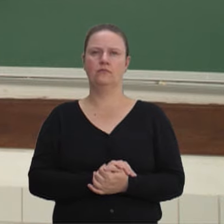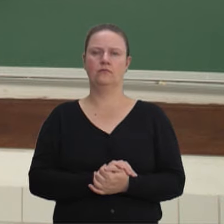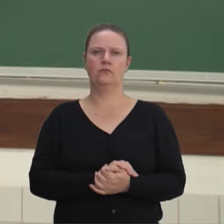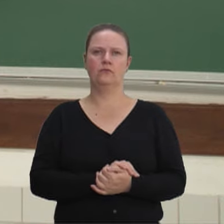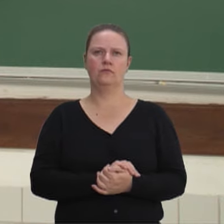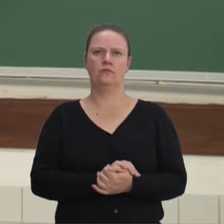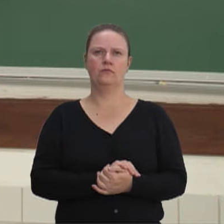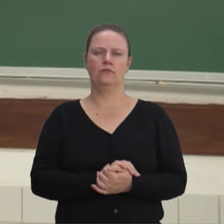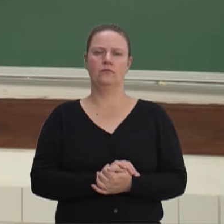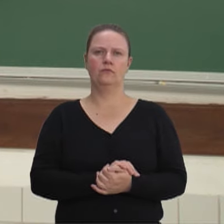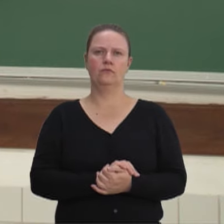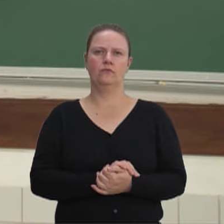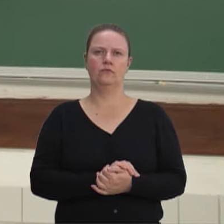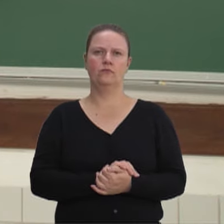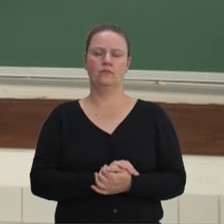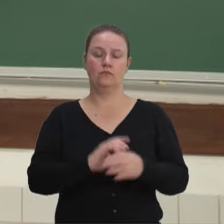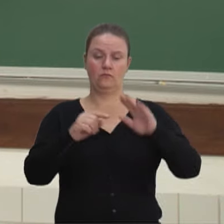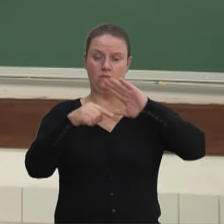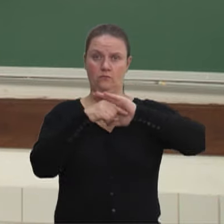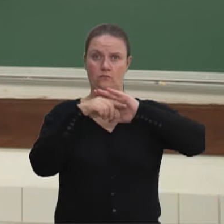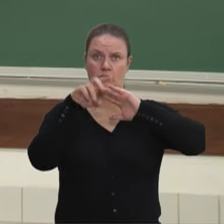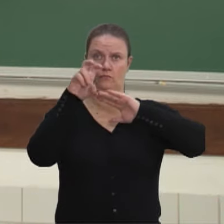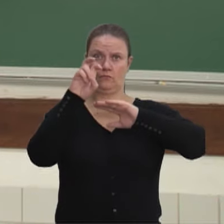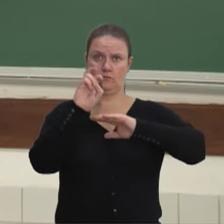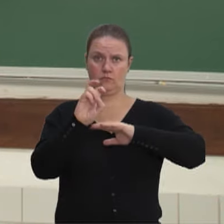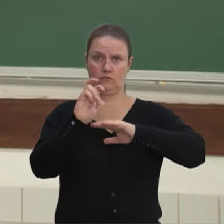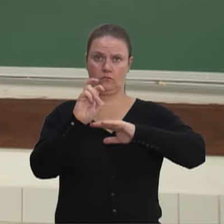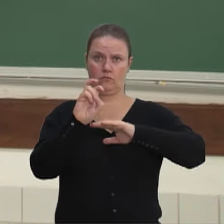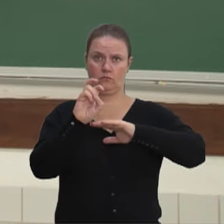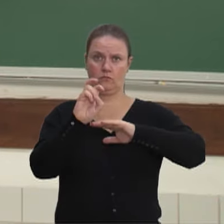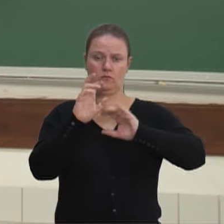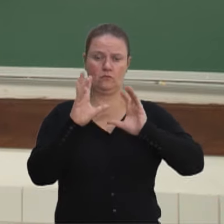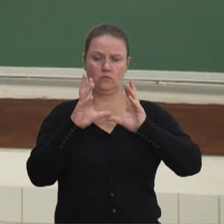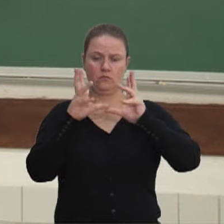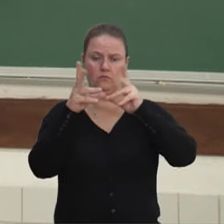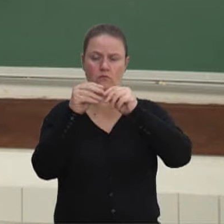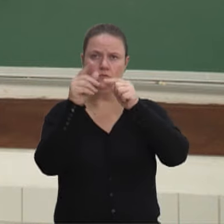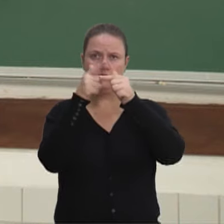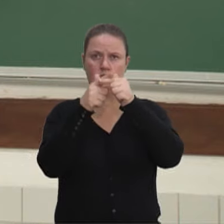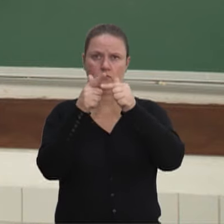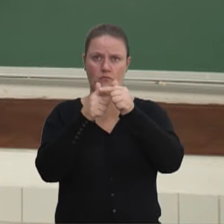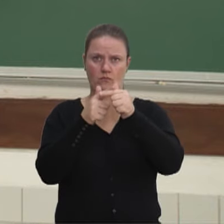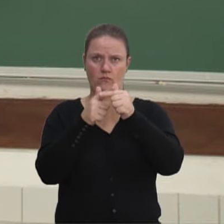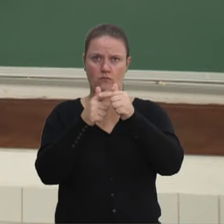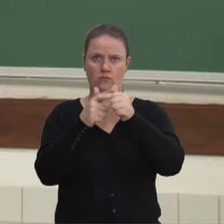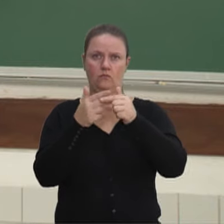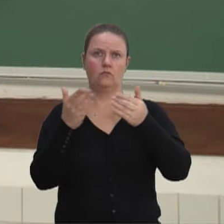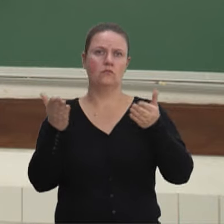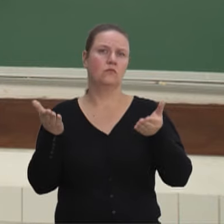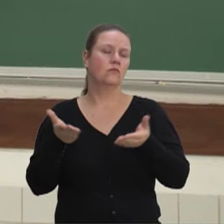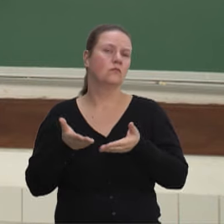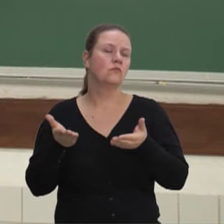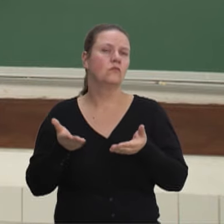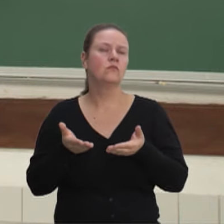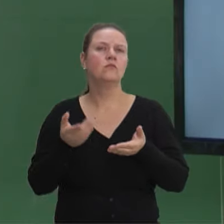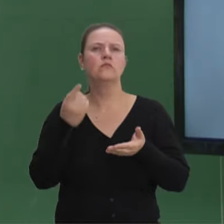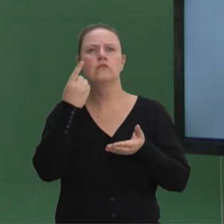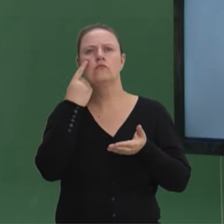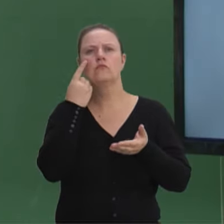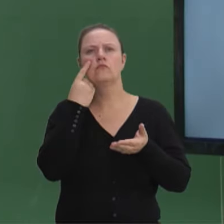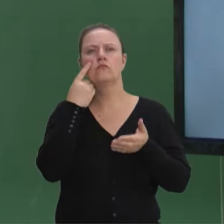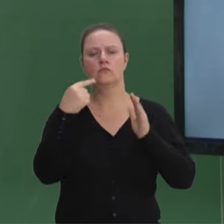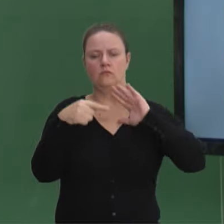Menos 5. Dividir todo mundo por menos 5. Agora, vou ter aqui